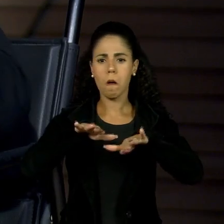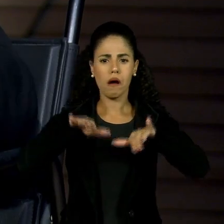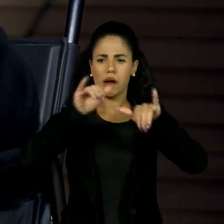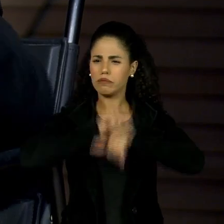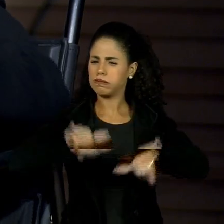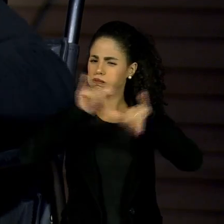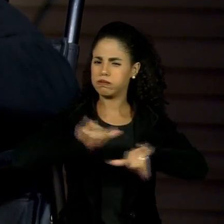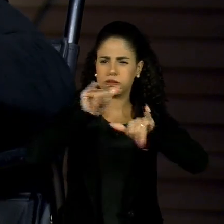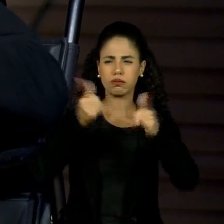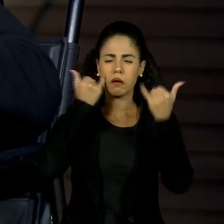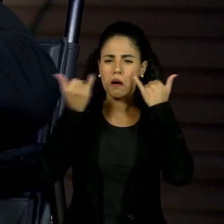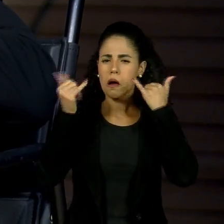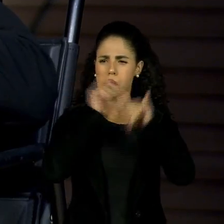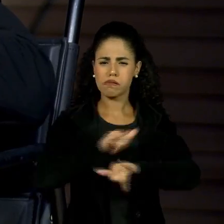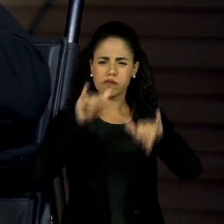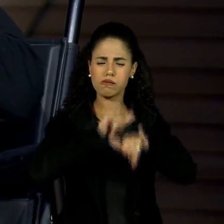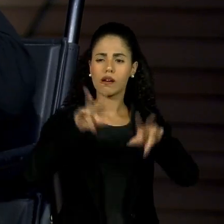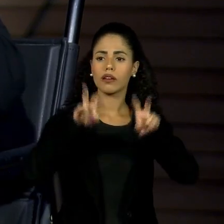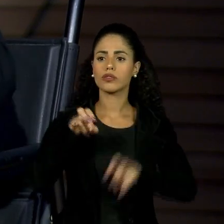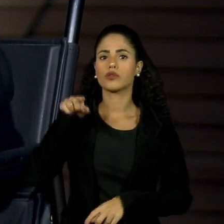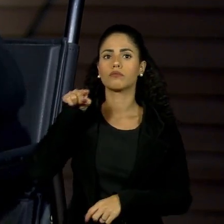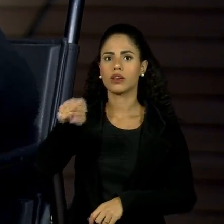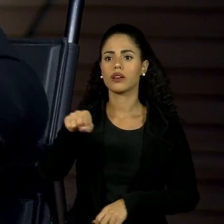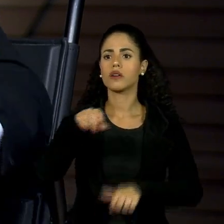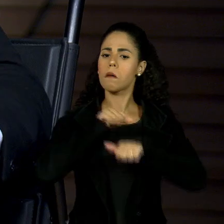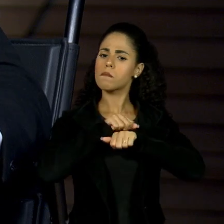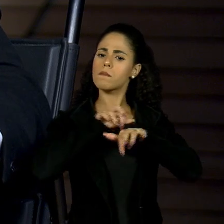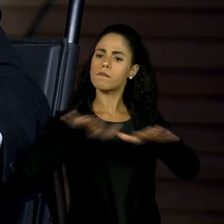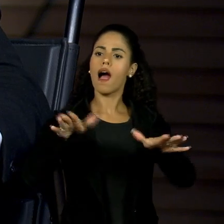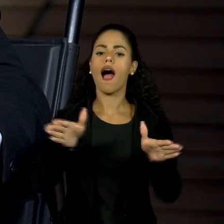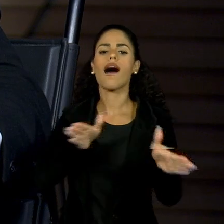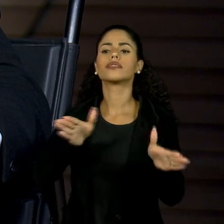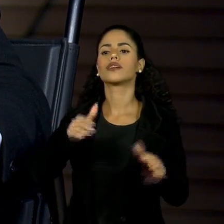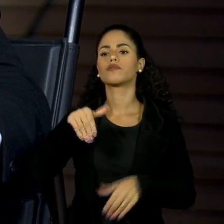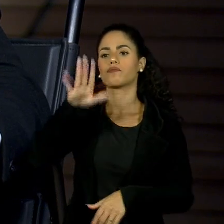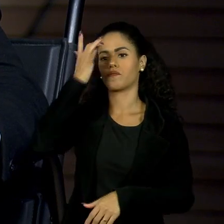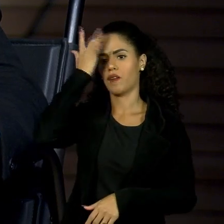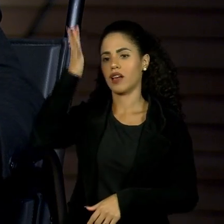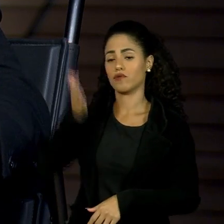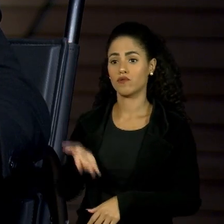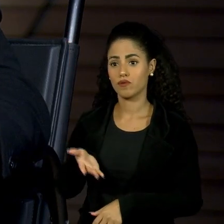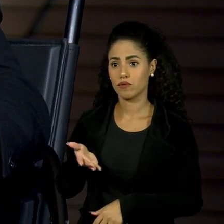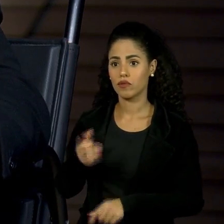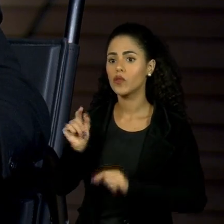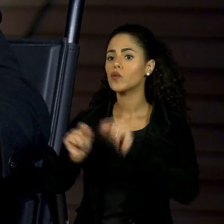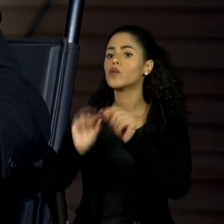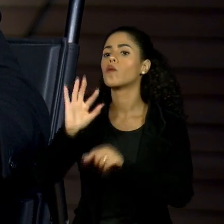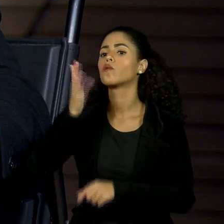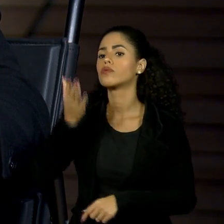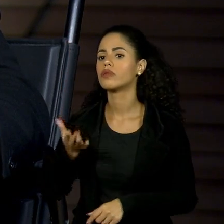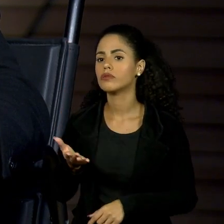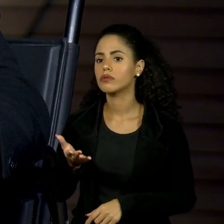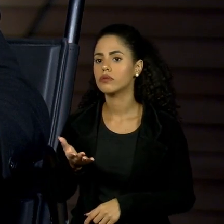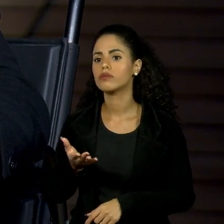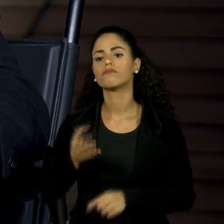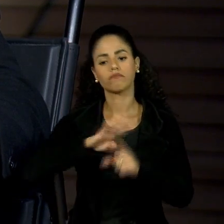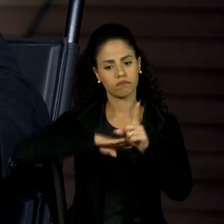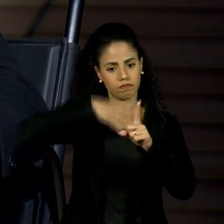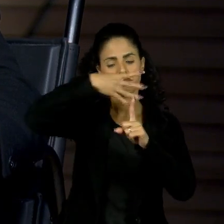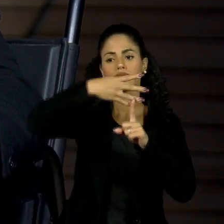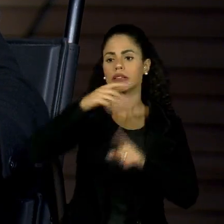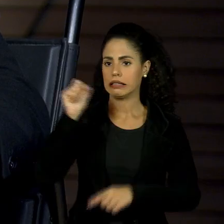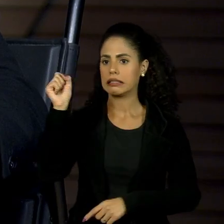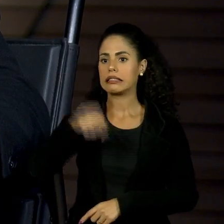para nós a nossa leitura é de ampliação de acesso ao jogo, você aumenta em 4 vezes